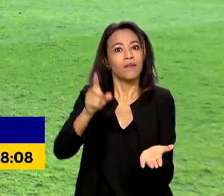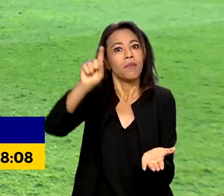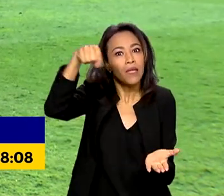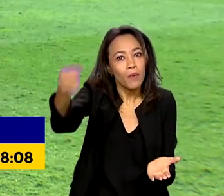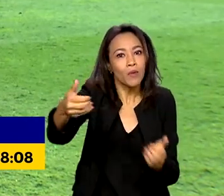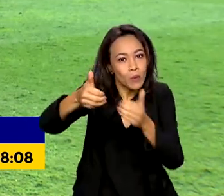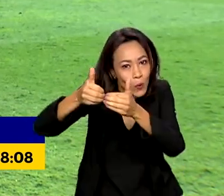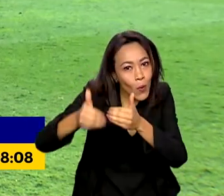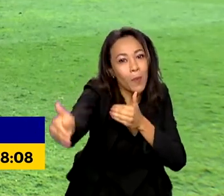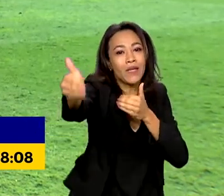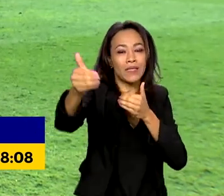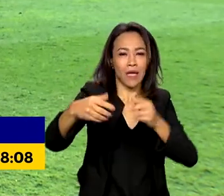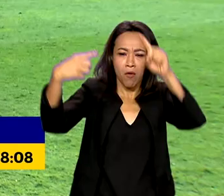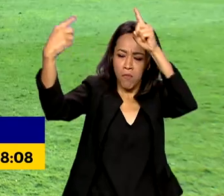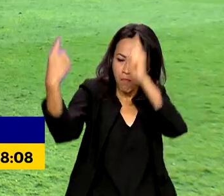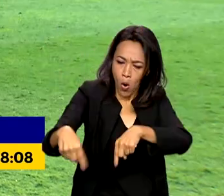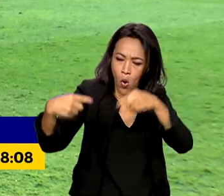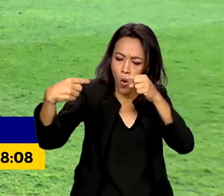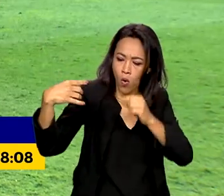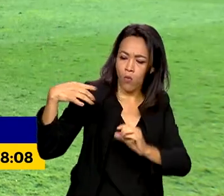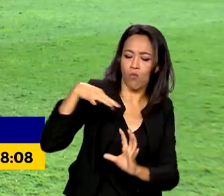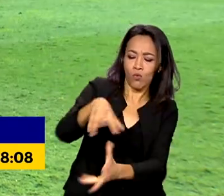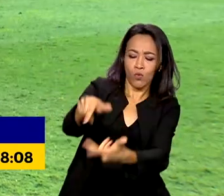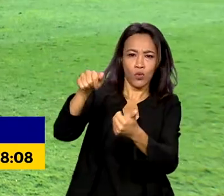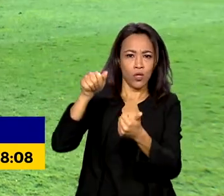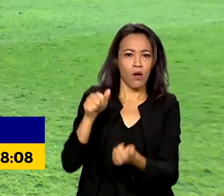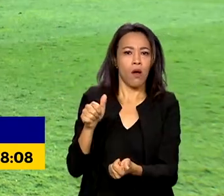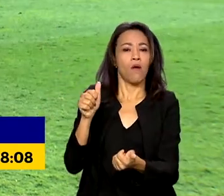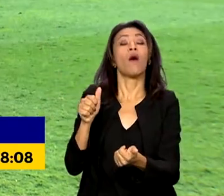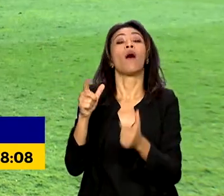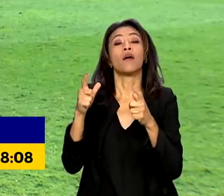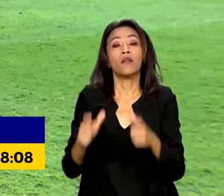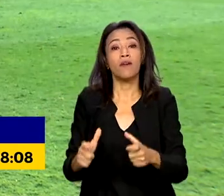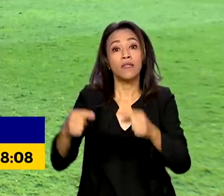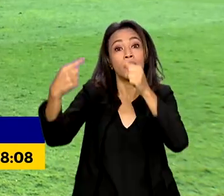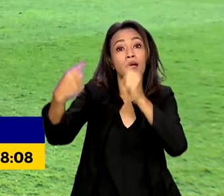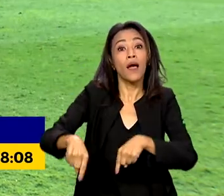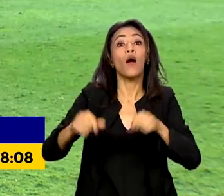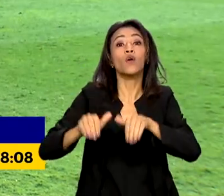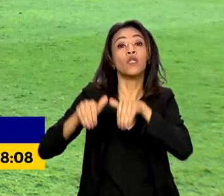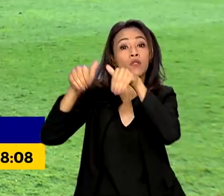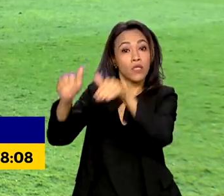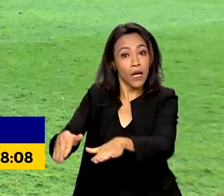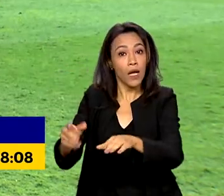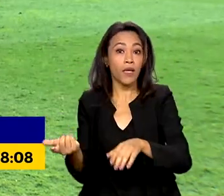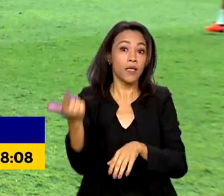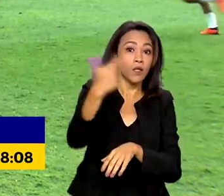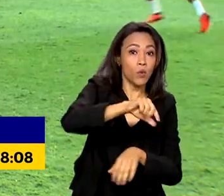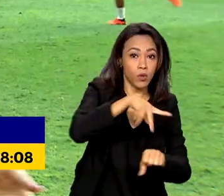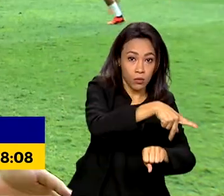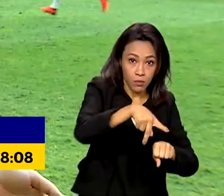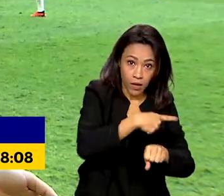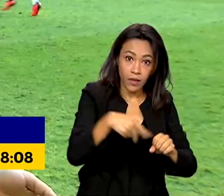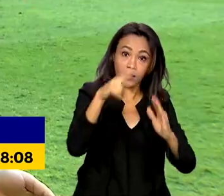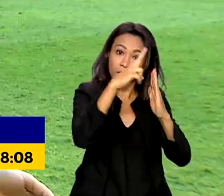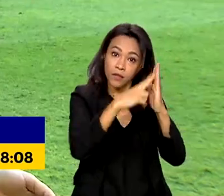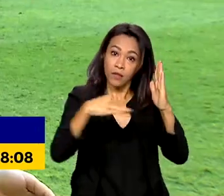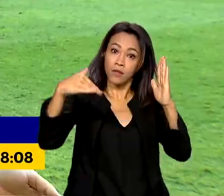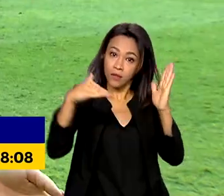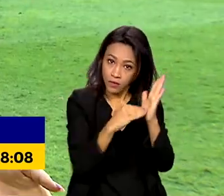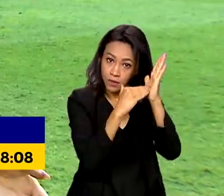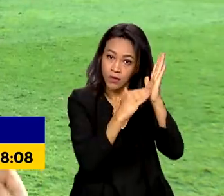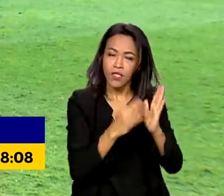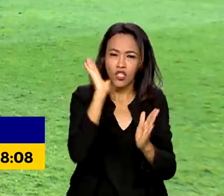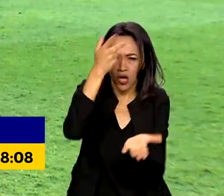início da busca ao título inédito da Copa do Mundo, que será disputada na Austrália e Nova Zelândia. A estreia da seleção